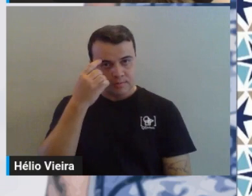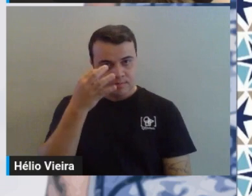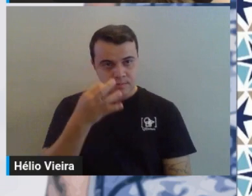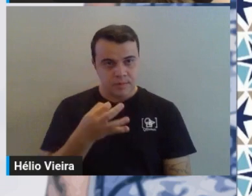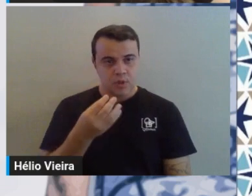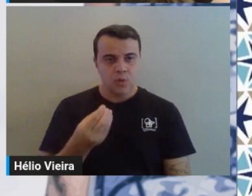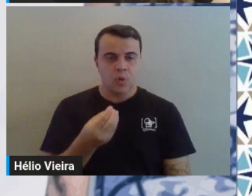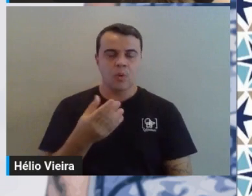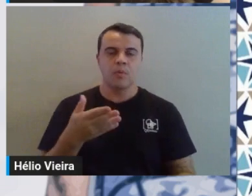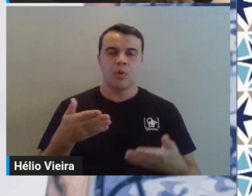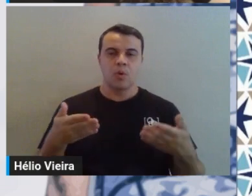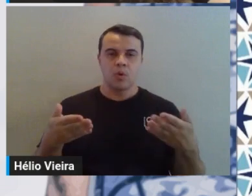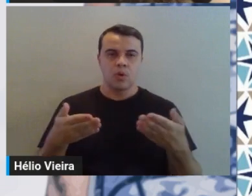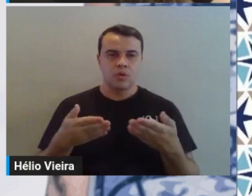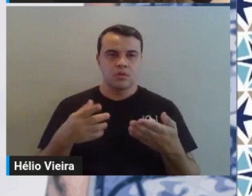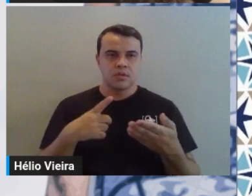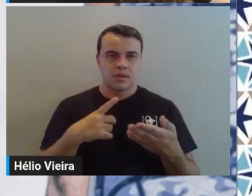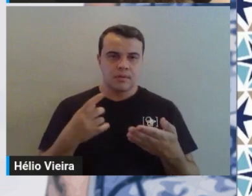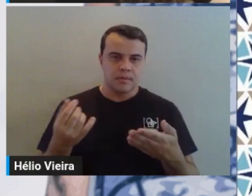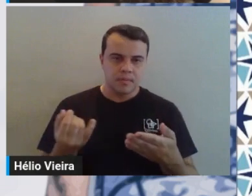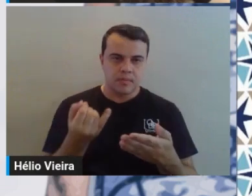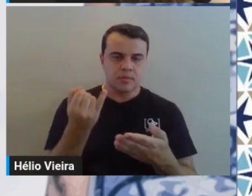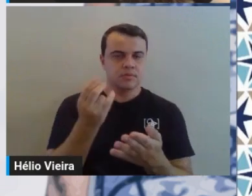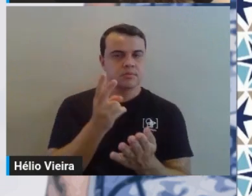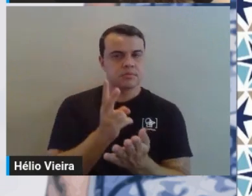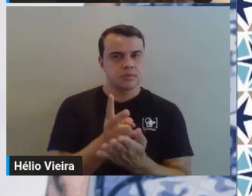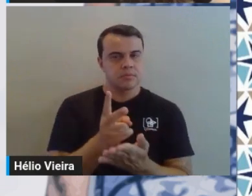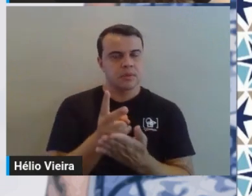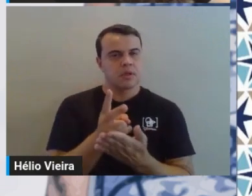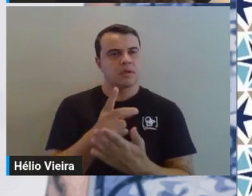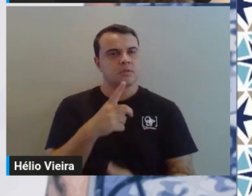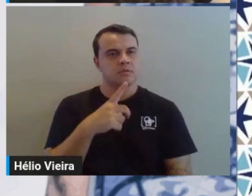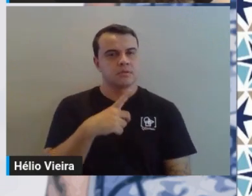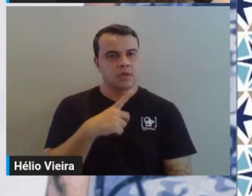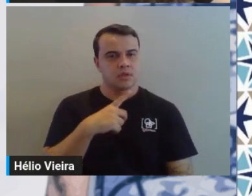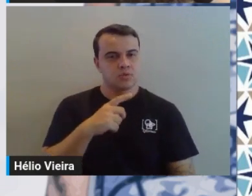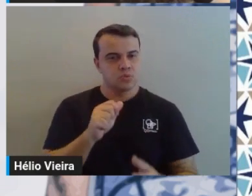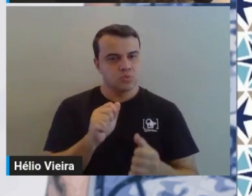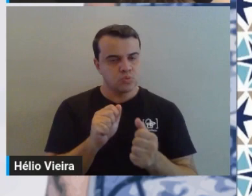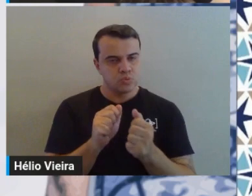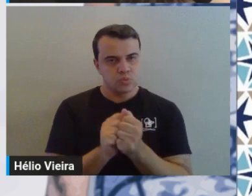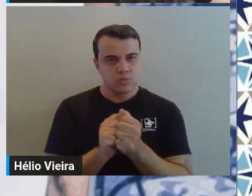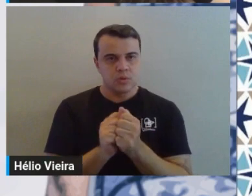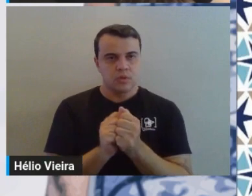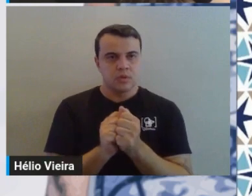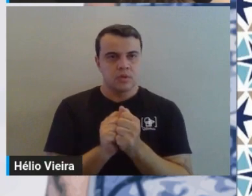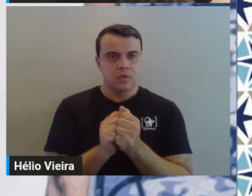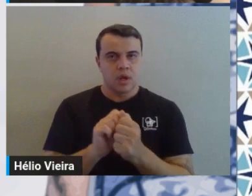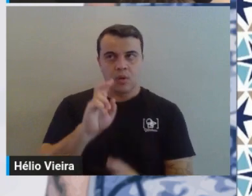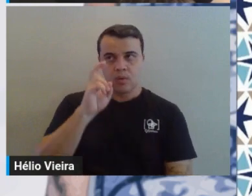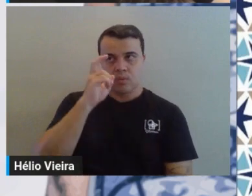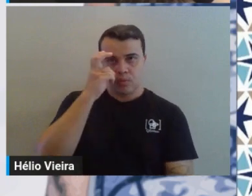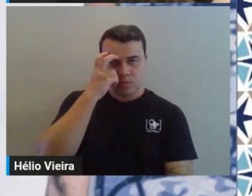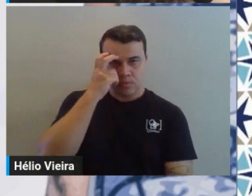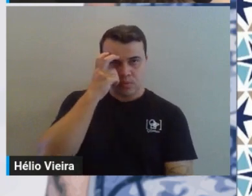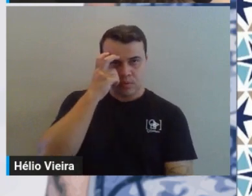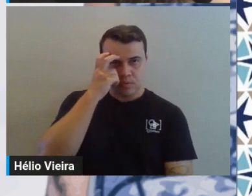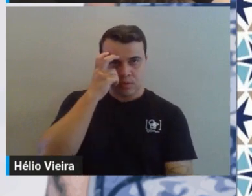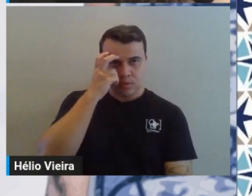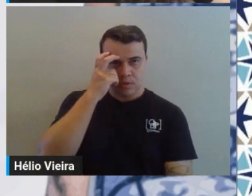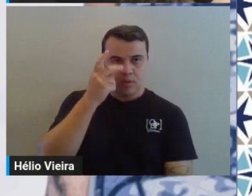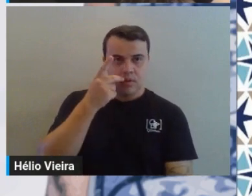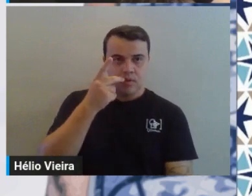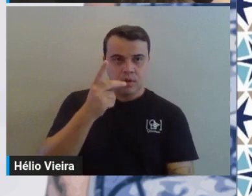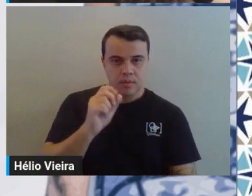como que hoje a importância de se manter a cultura, o patrimônio,